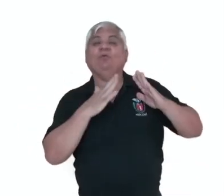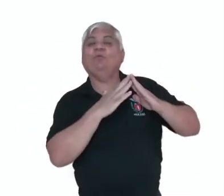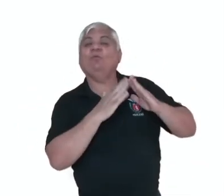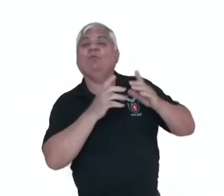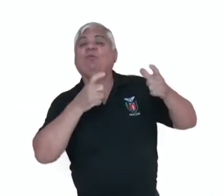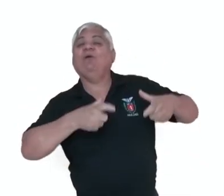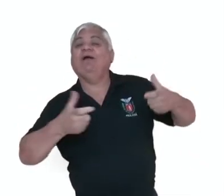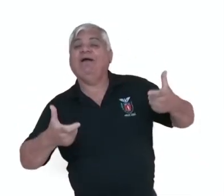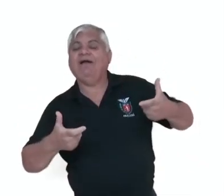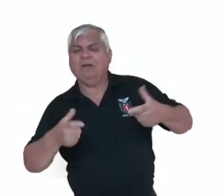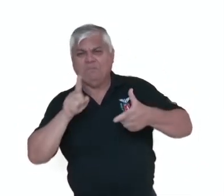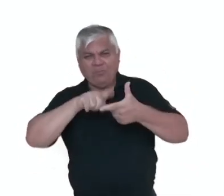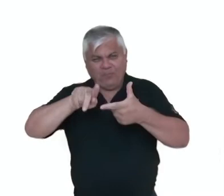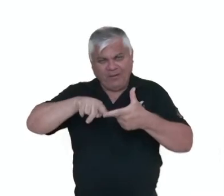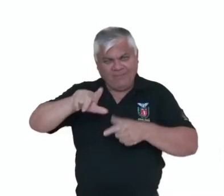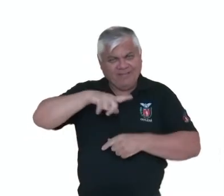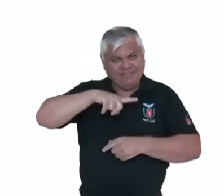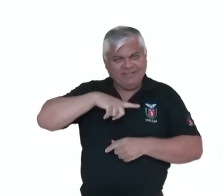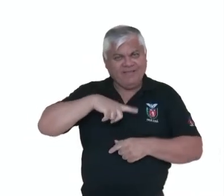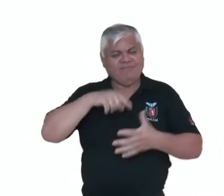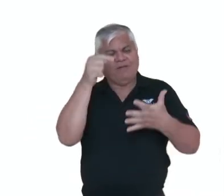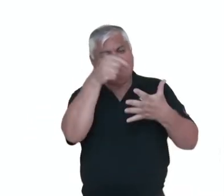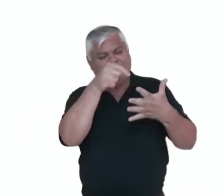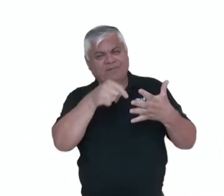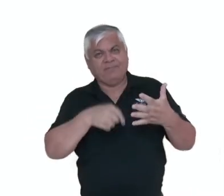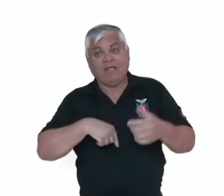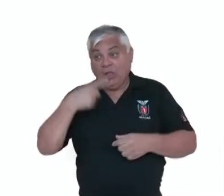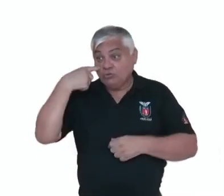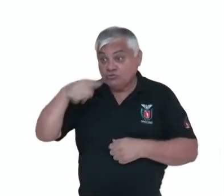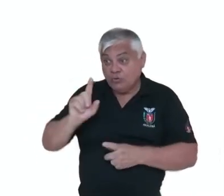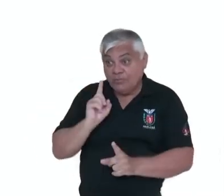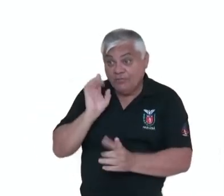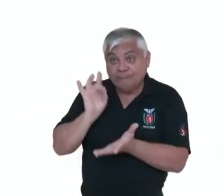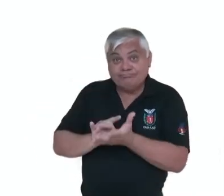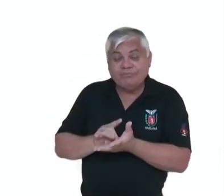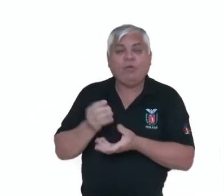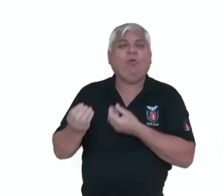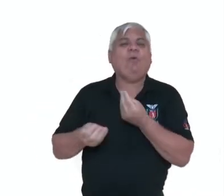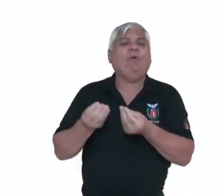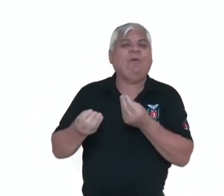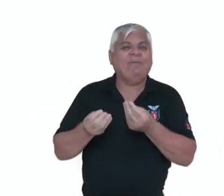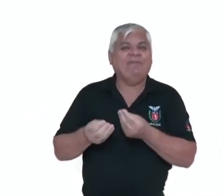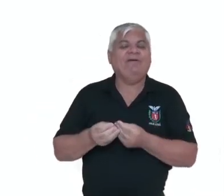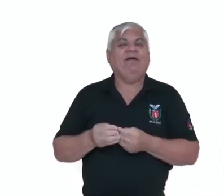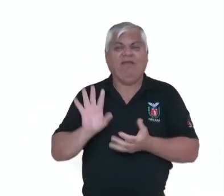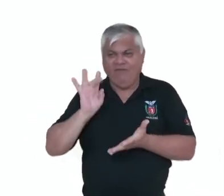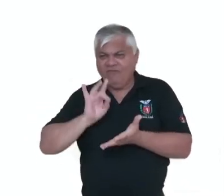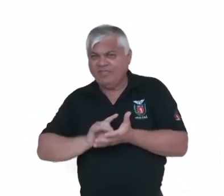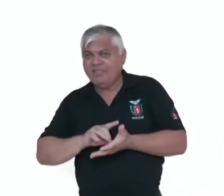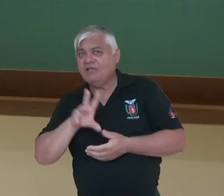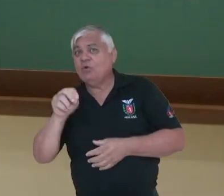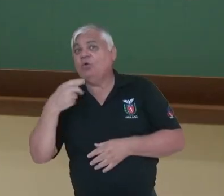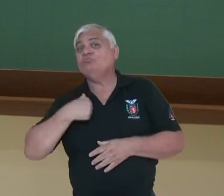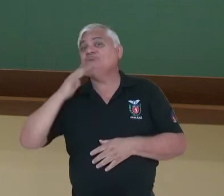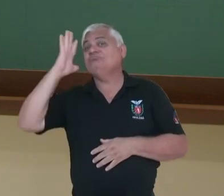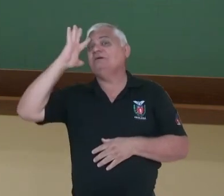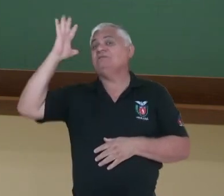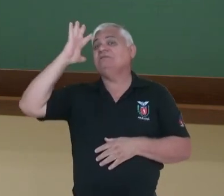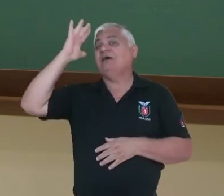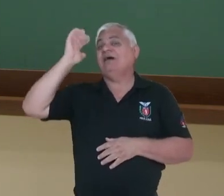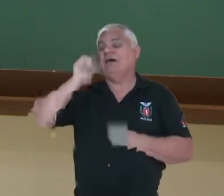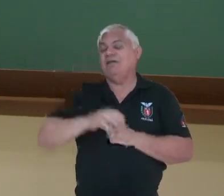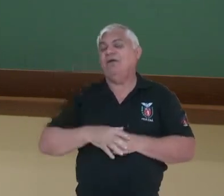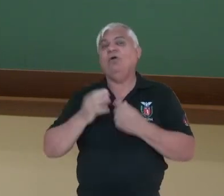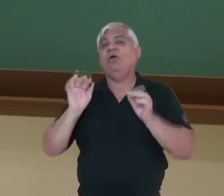que causaram problemas? Como a verdade foi descoberta, o acontecimento foi real ou imaginado e como a